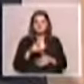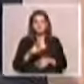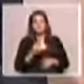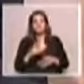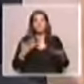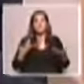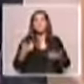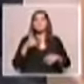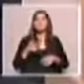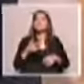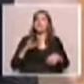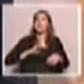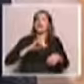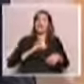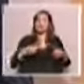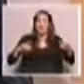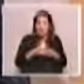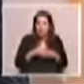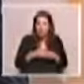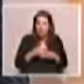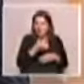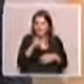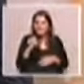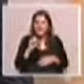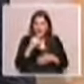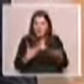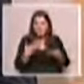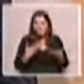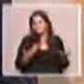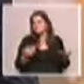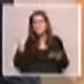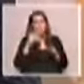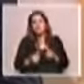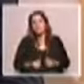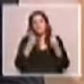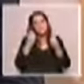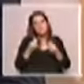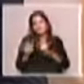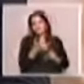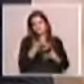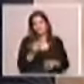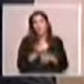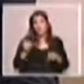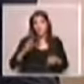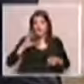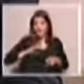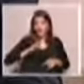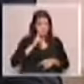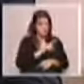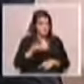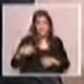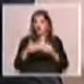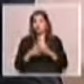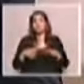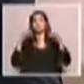diminuir o tamanho do queijo para os 500 gramas, porque achamos que se perde qualidade. Porque se olharmos para os bons queijos, são todos grandes queijos. E algo que